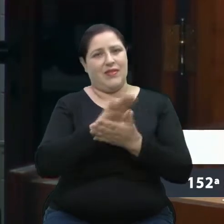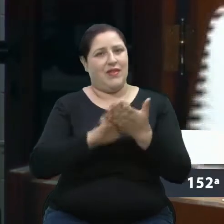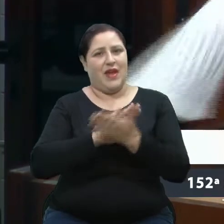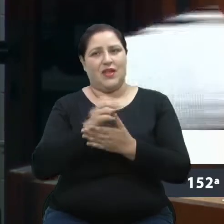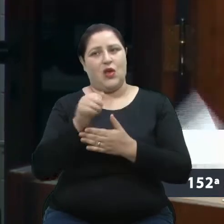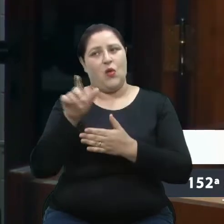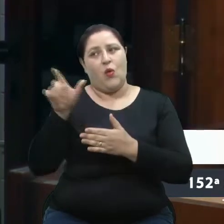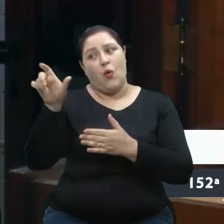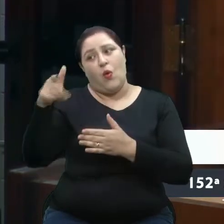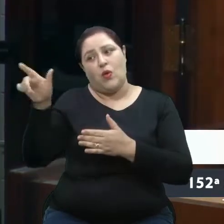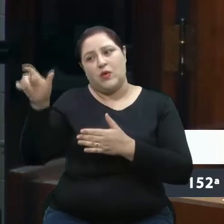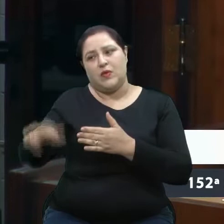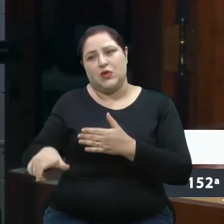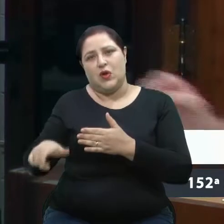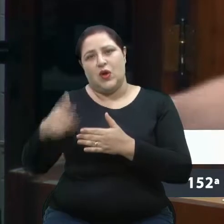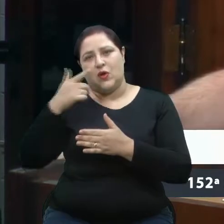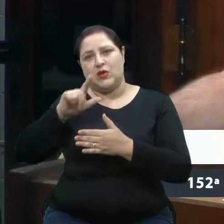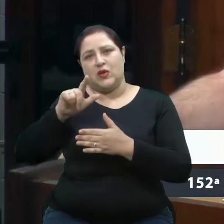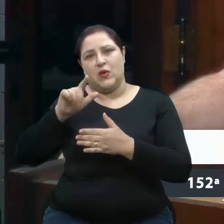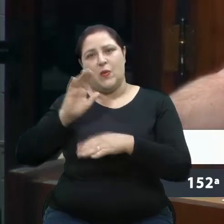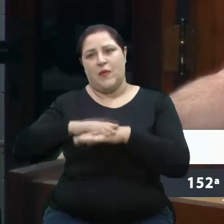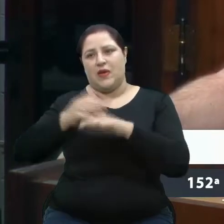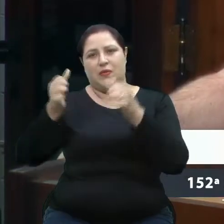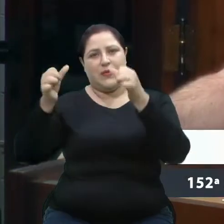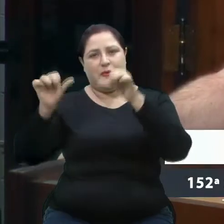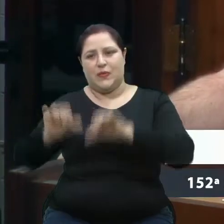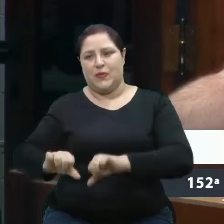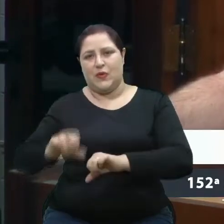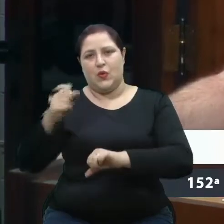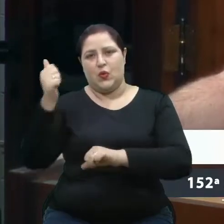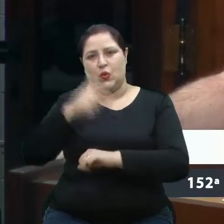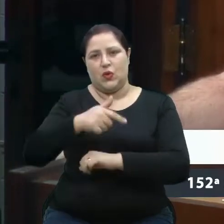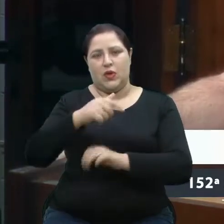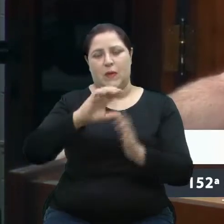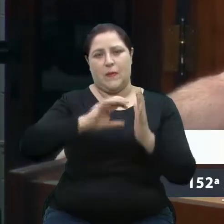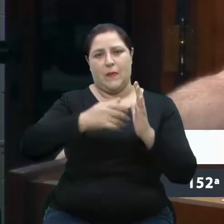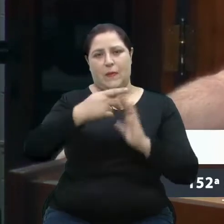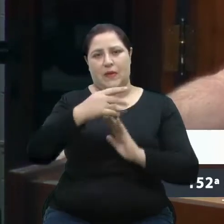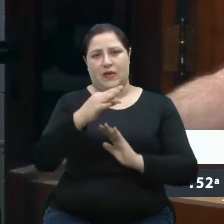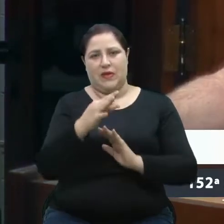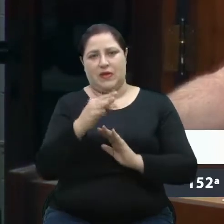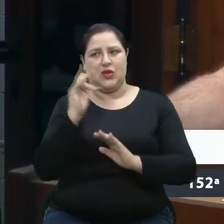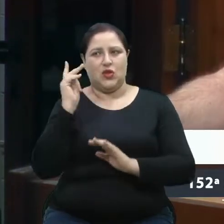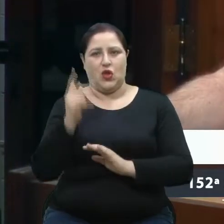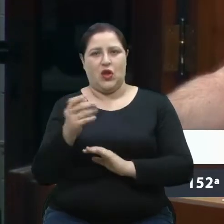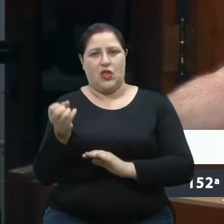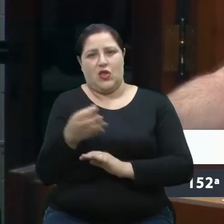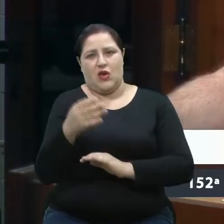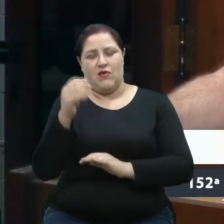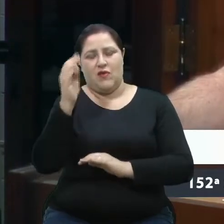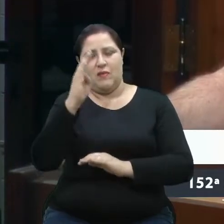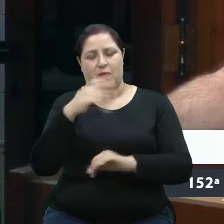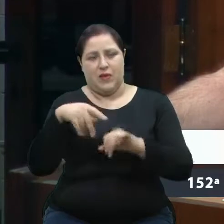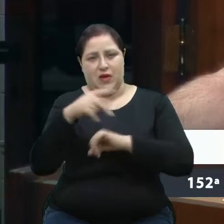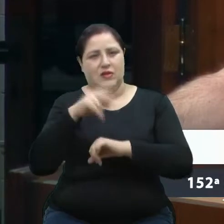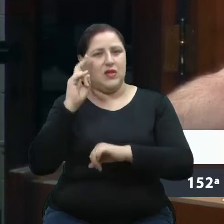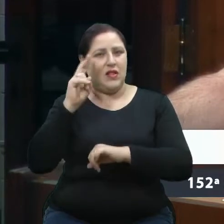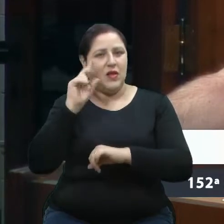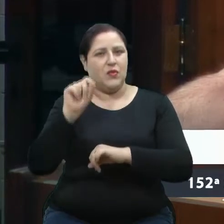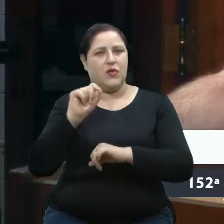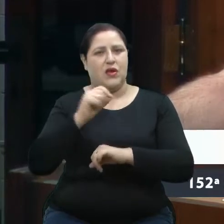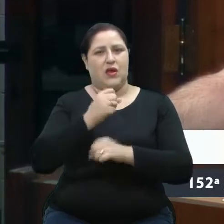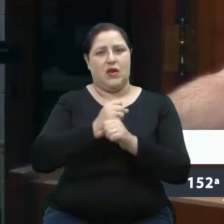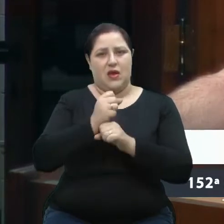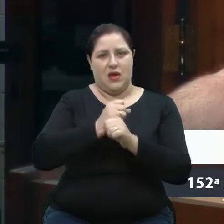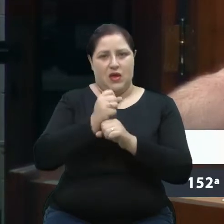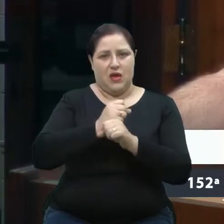do que o PT no governo em toda a história recente do nosso país. E é bom que se lembre que nos anos do governo petista não houveram